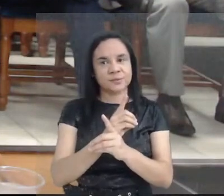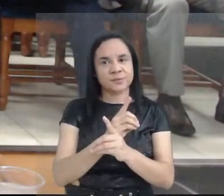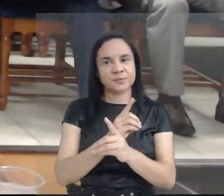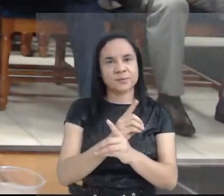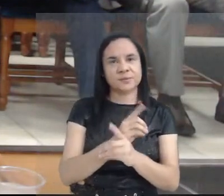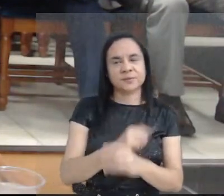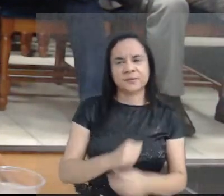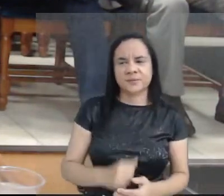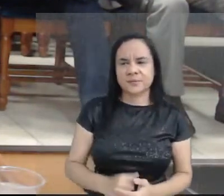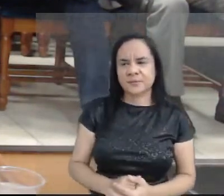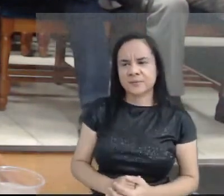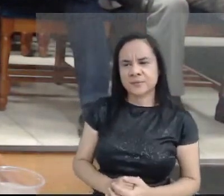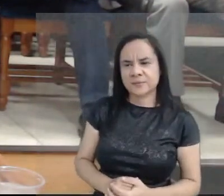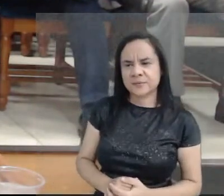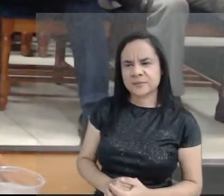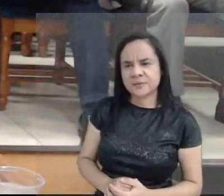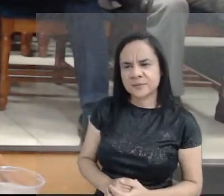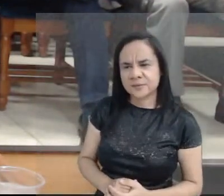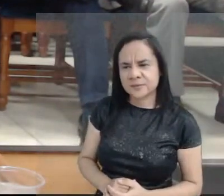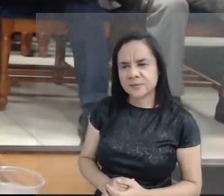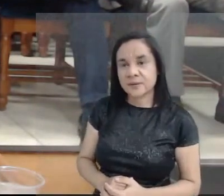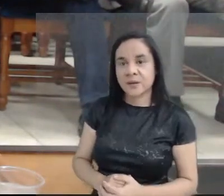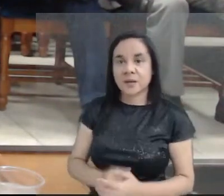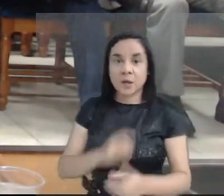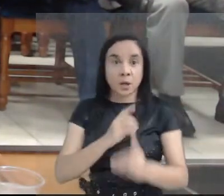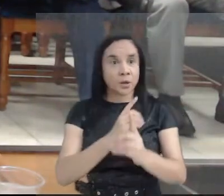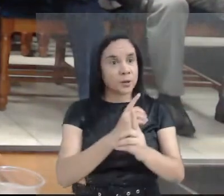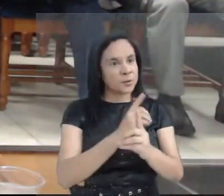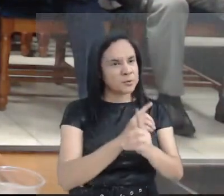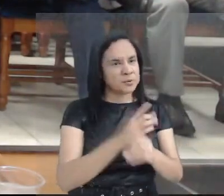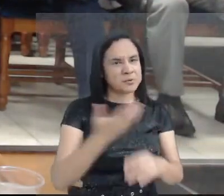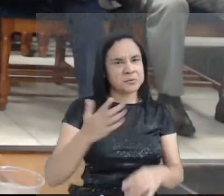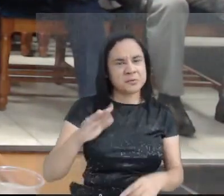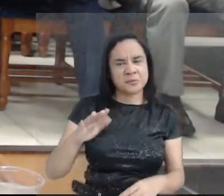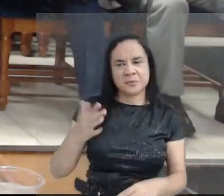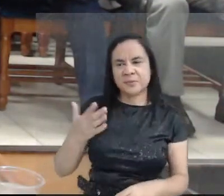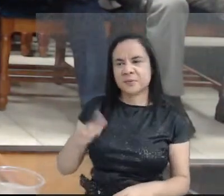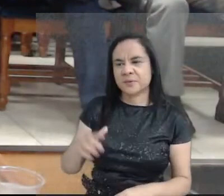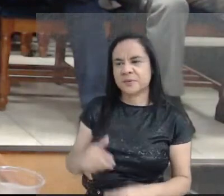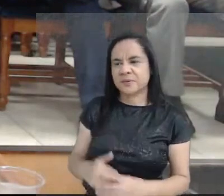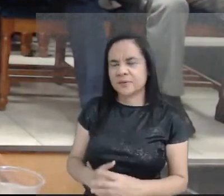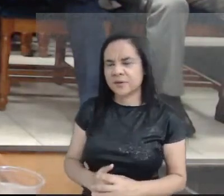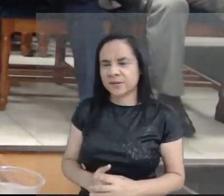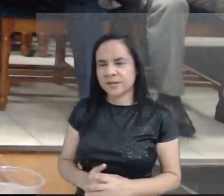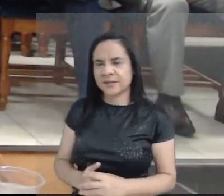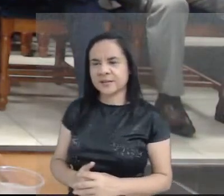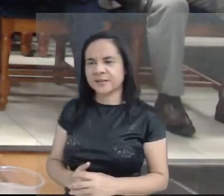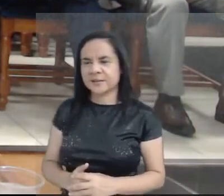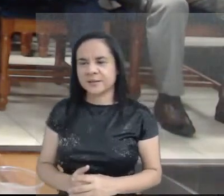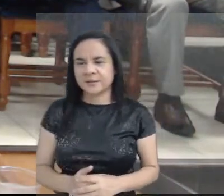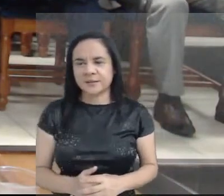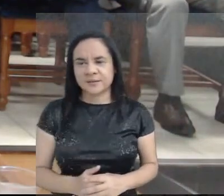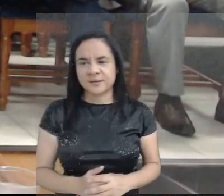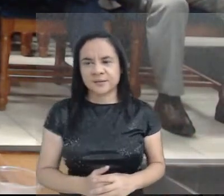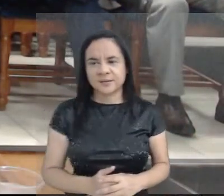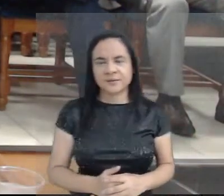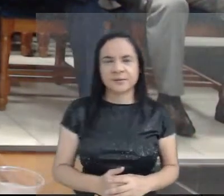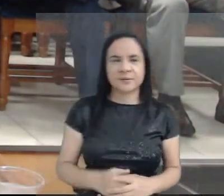diretamente, além dos indiretos. Quando eu digo diretamente os discípulos, mas havia os agregados,